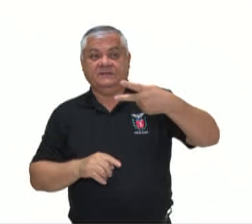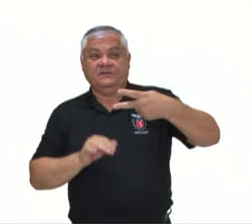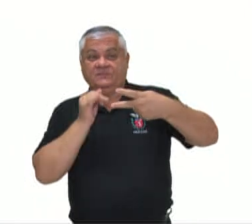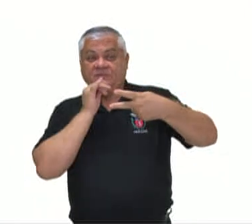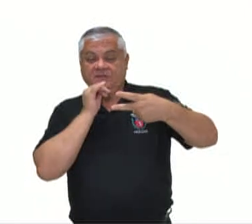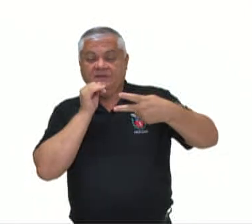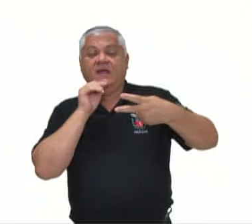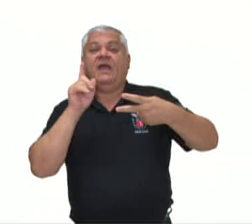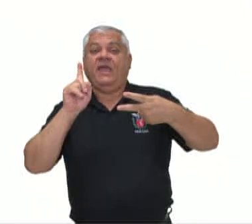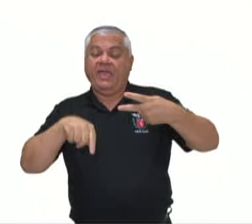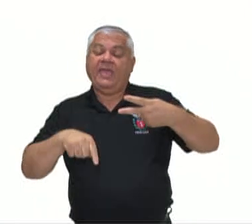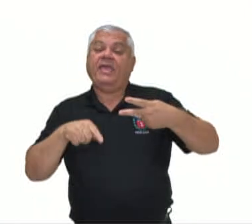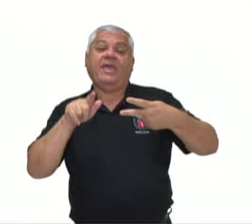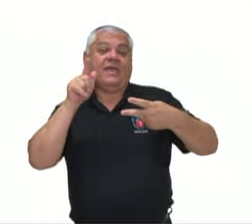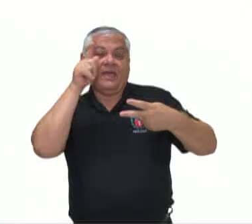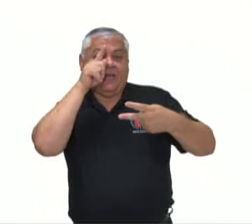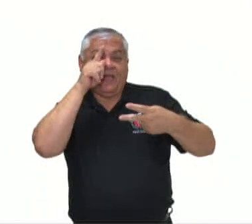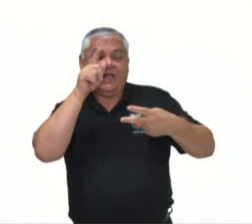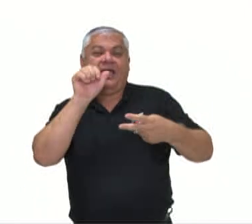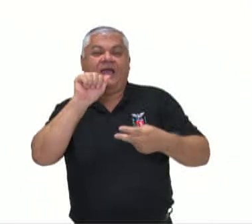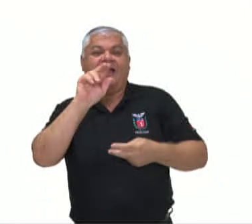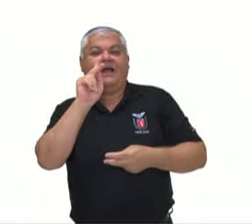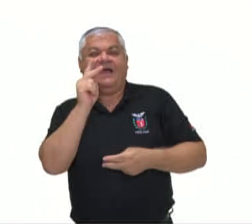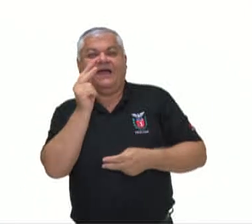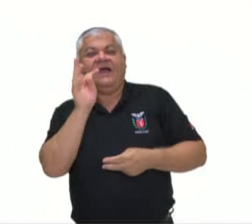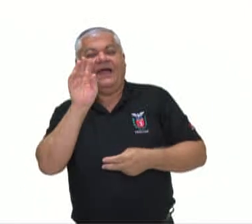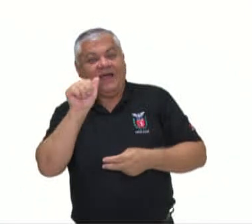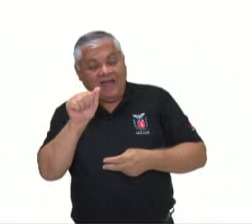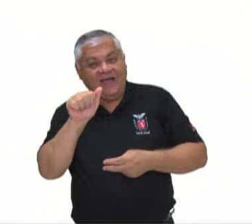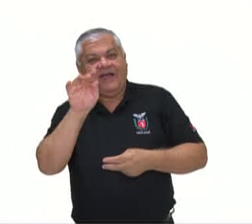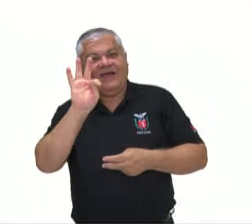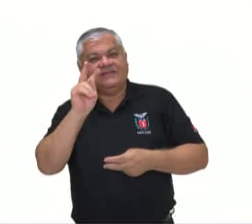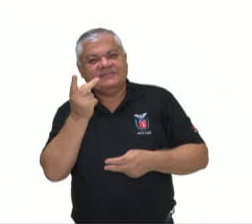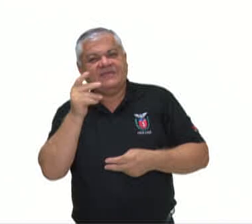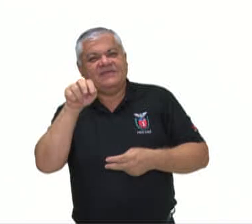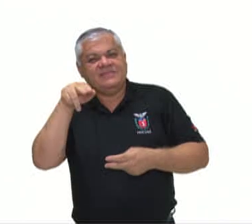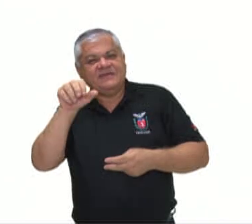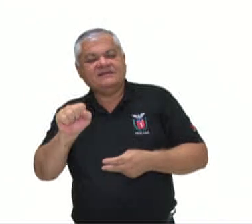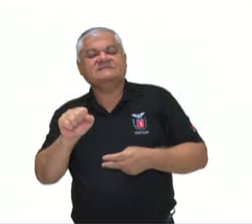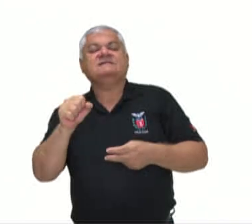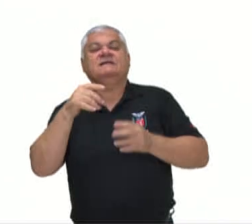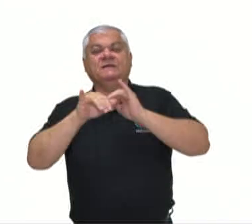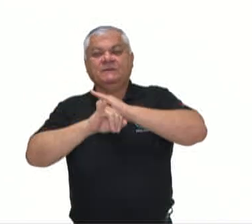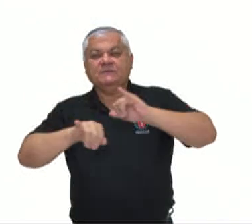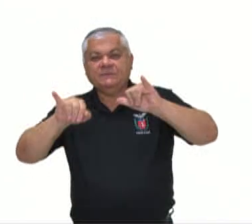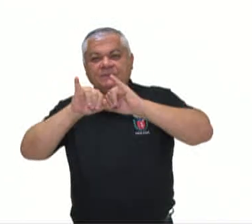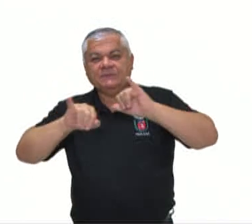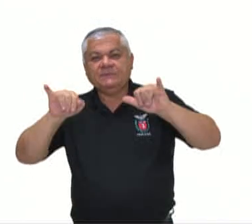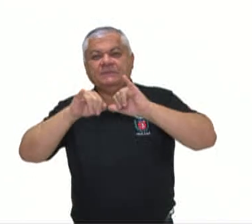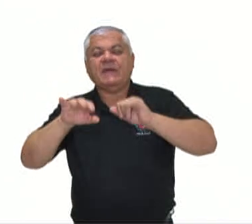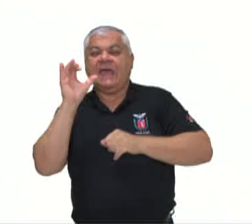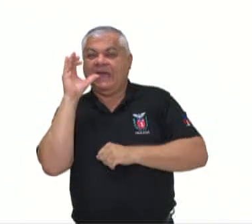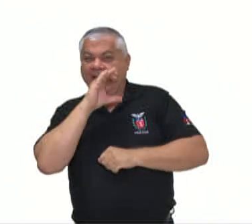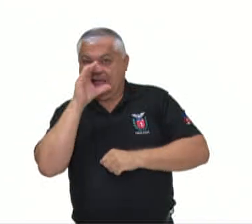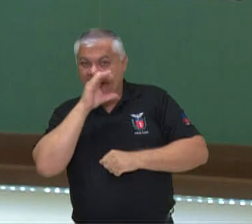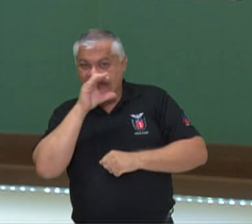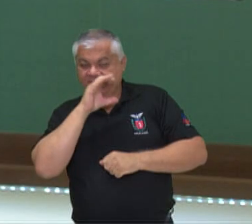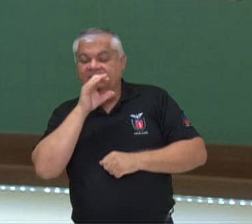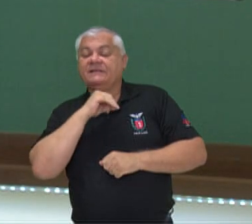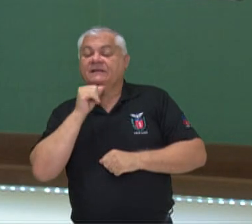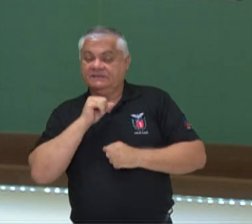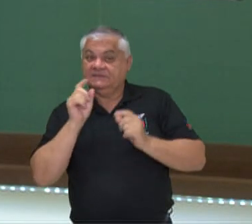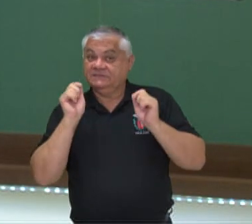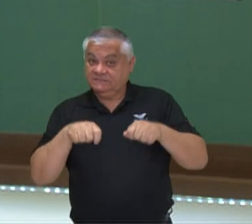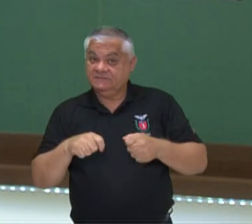Athens. São nos jogos de Atenas que os jogos foram transmitidos de maneira mais rápida, se